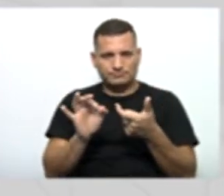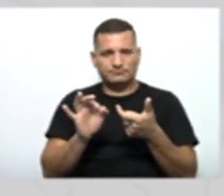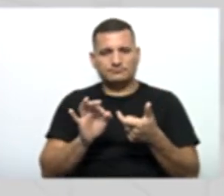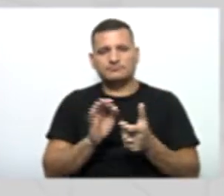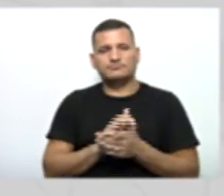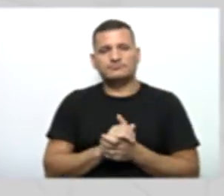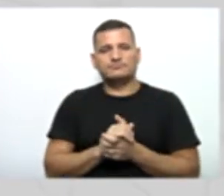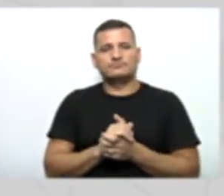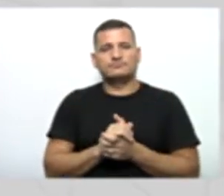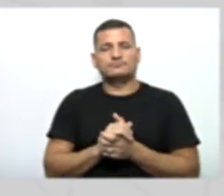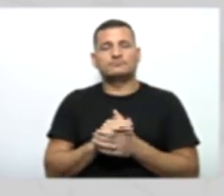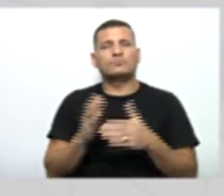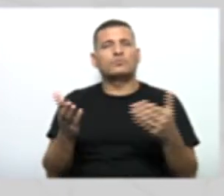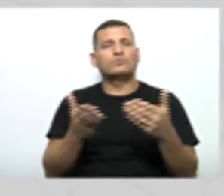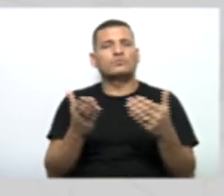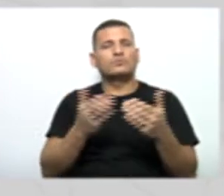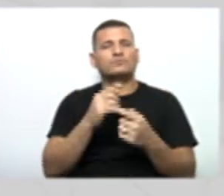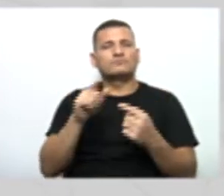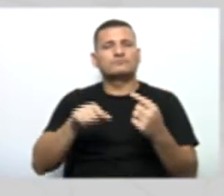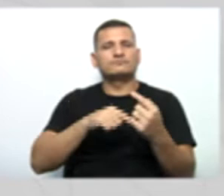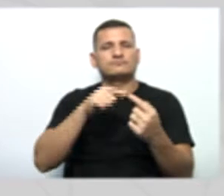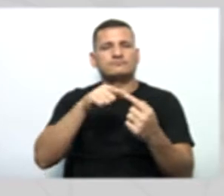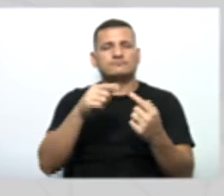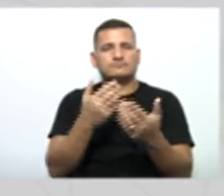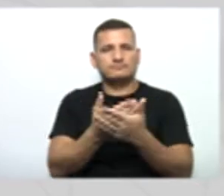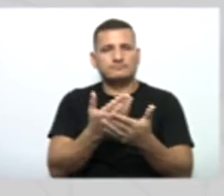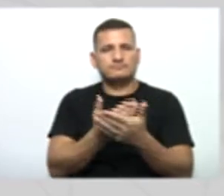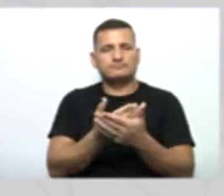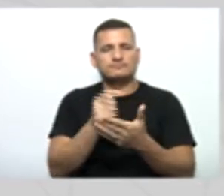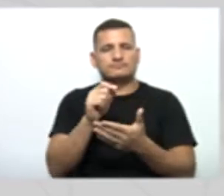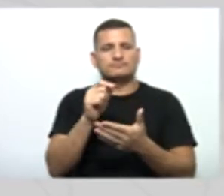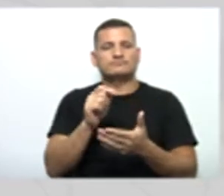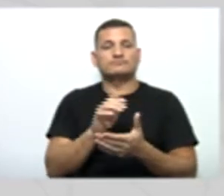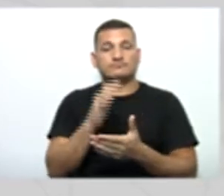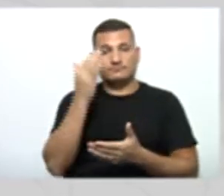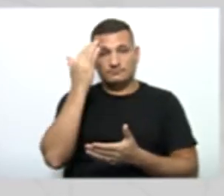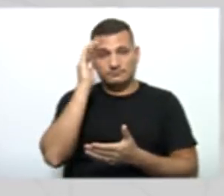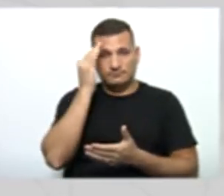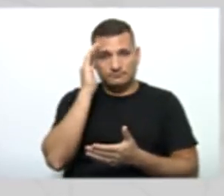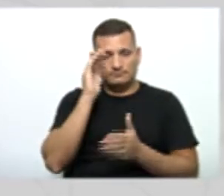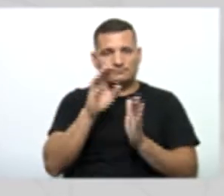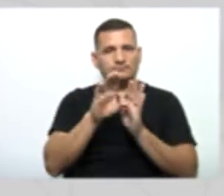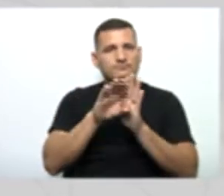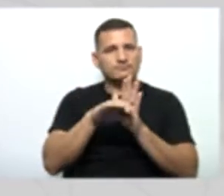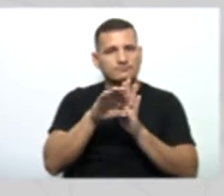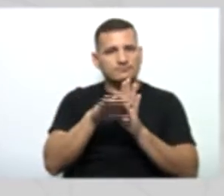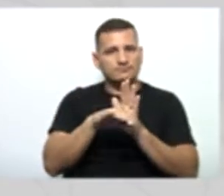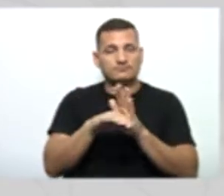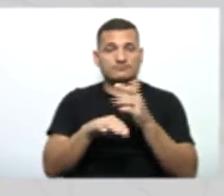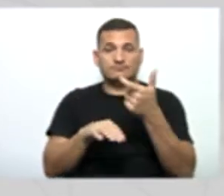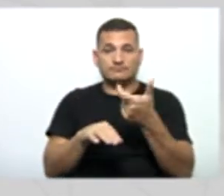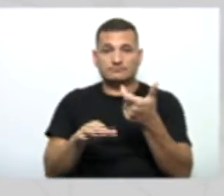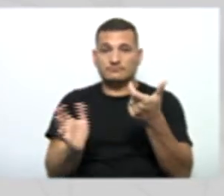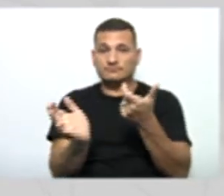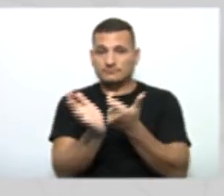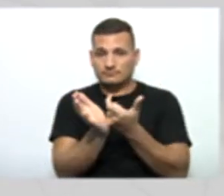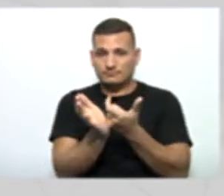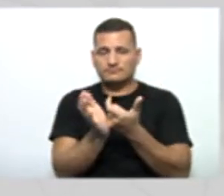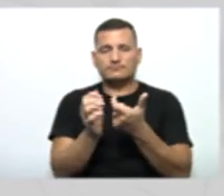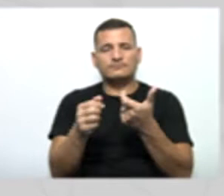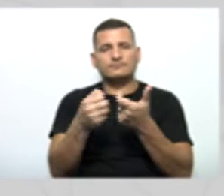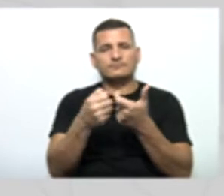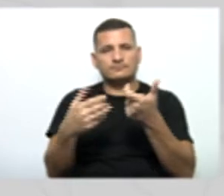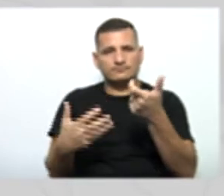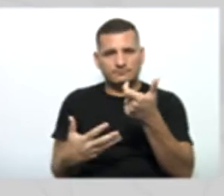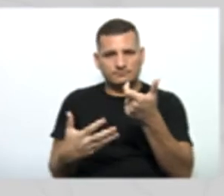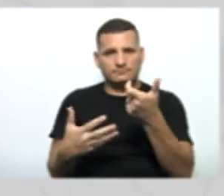qual o objetivo da aula de hoje, gente? Ó, entender os conceitos de classes e atributos. Vejam bem aí, ó.